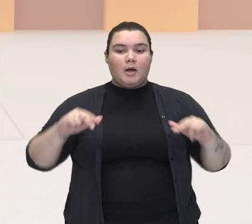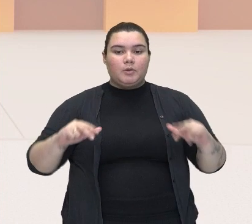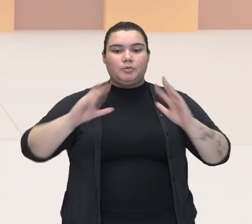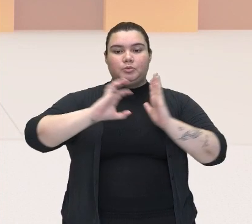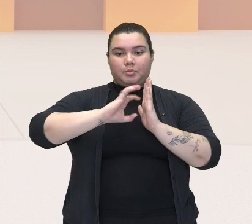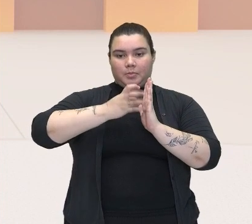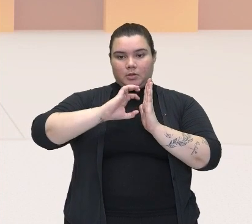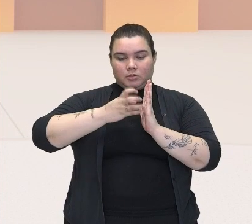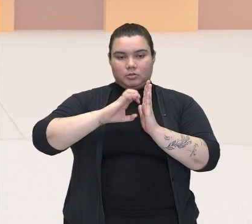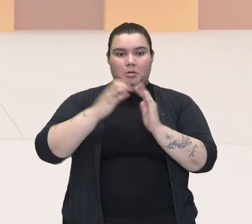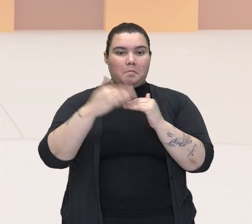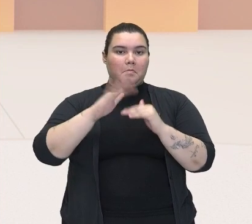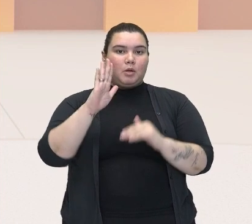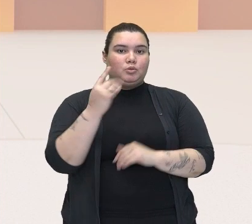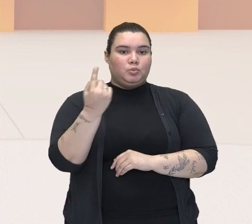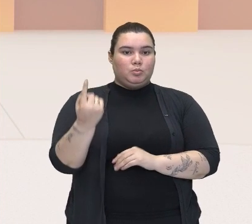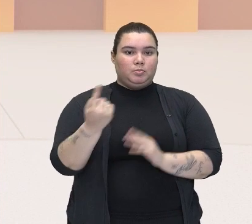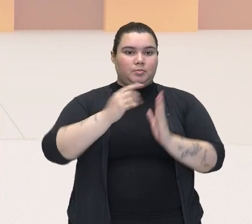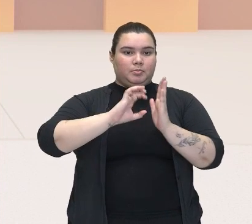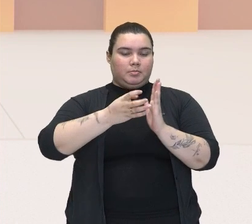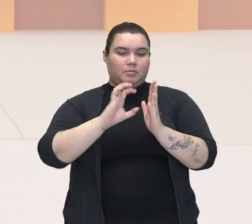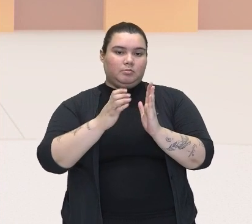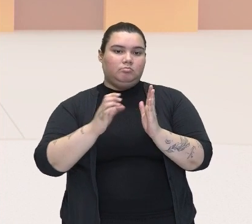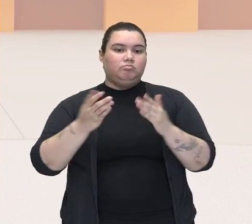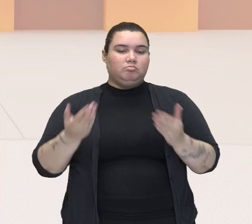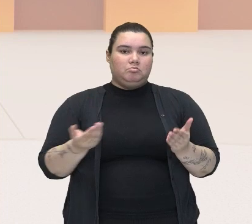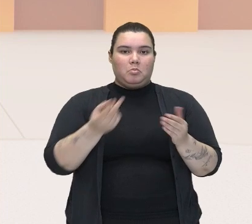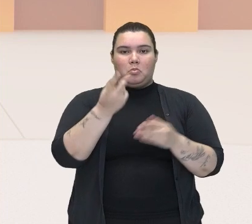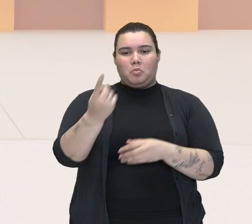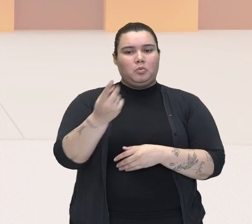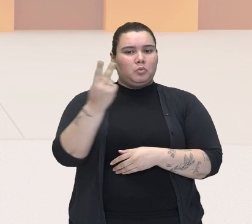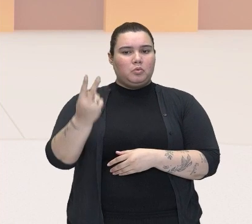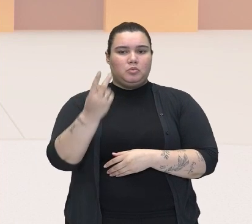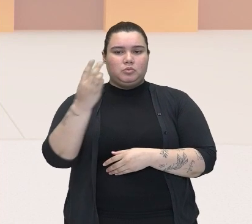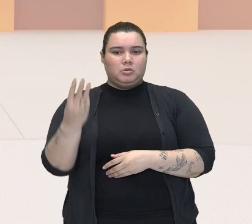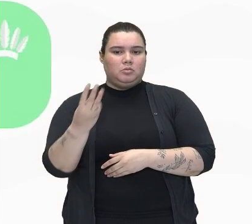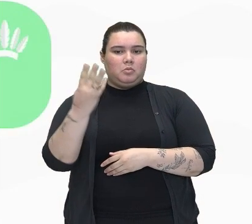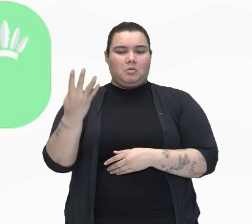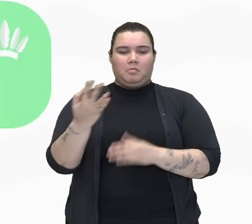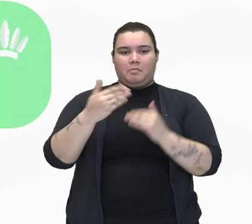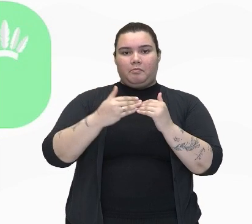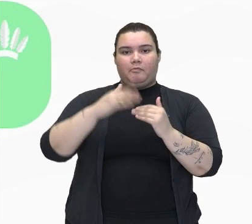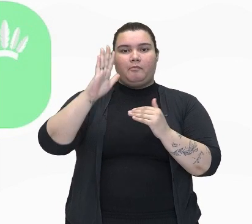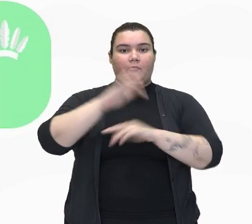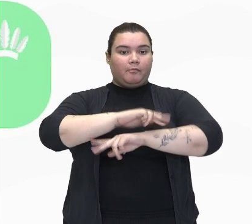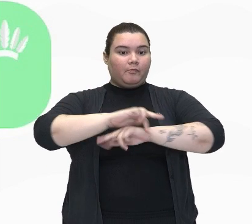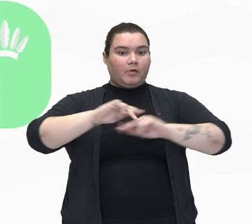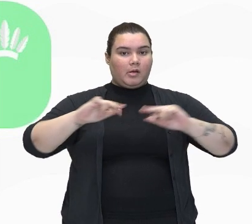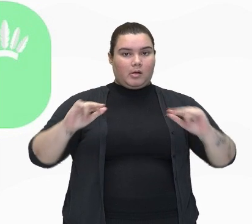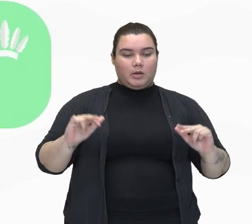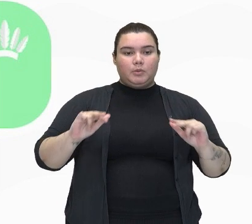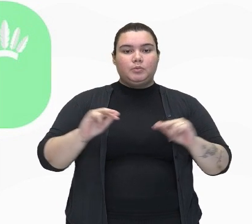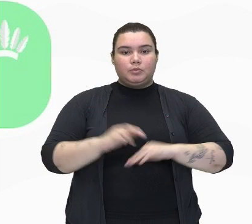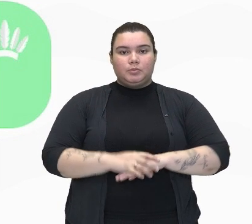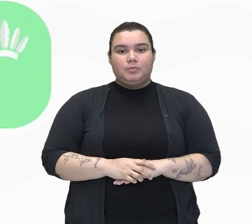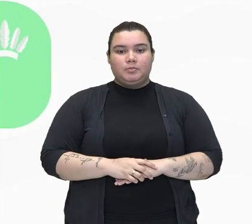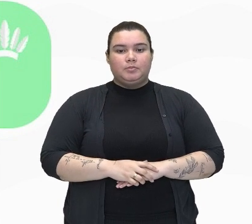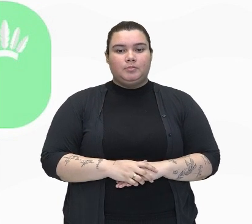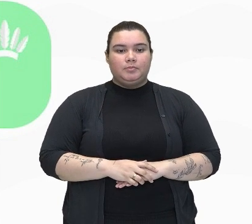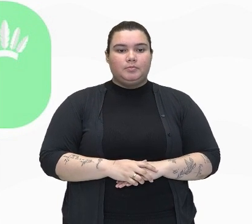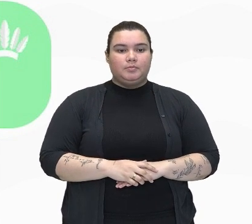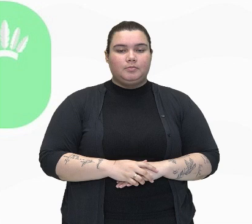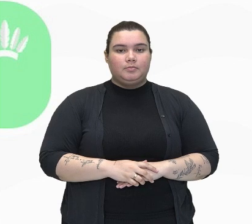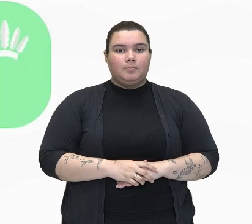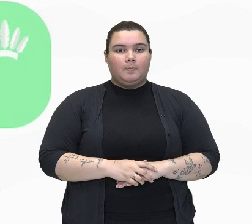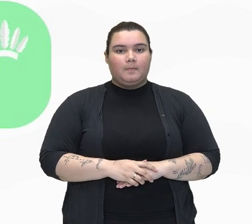significa mais de um, né? Mais de dois, mais de três, multi, né? Multi significa muitos. Quando